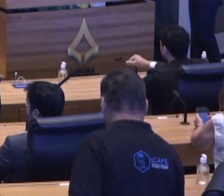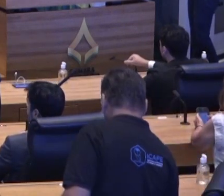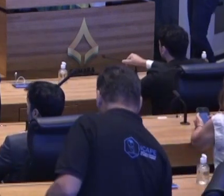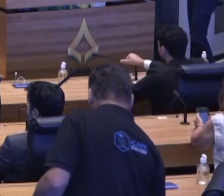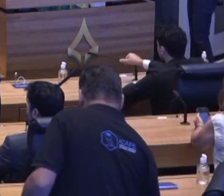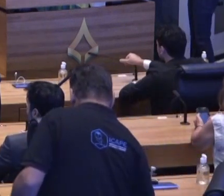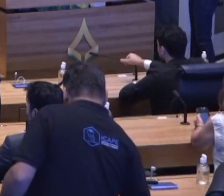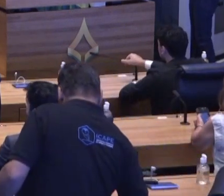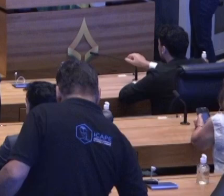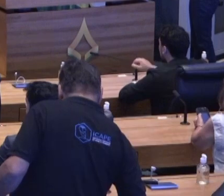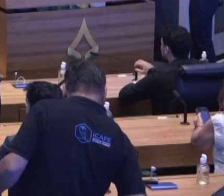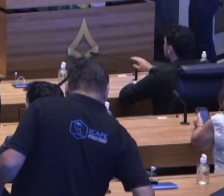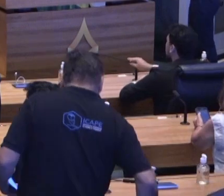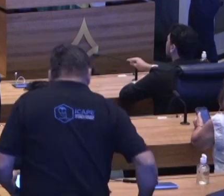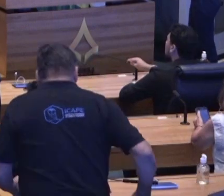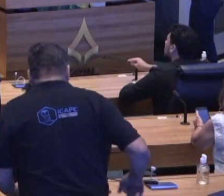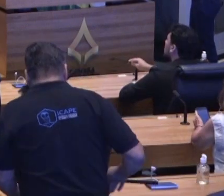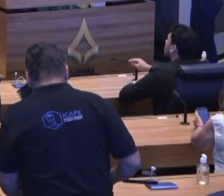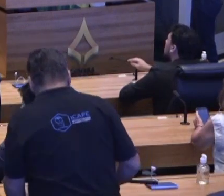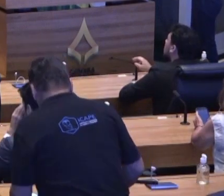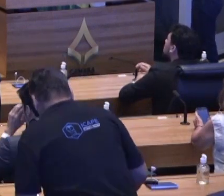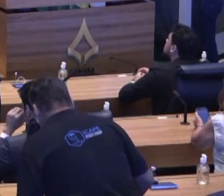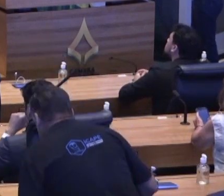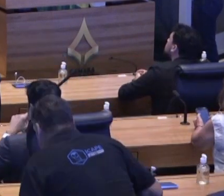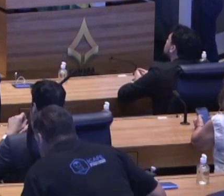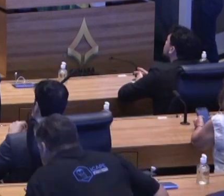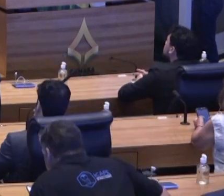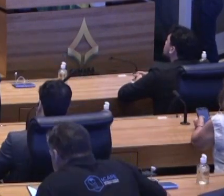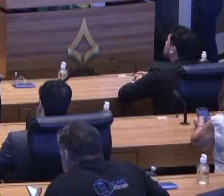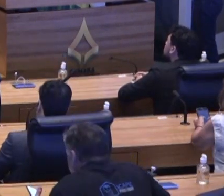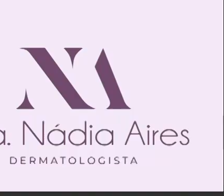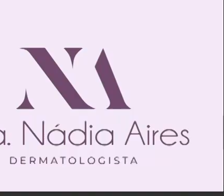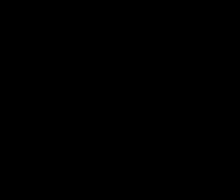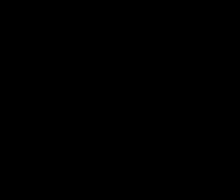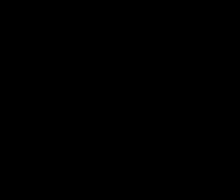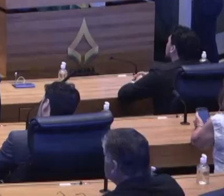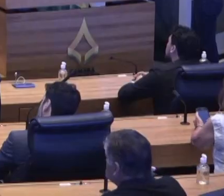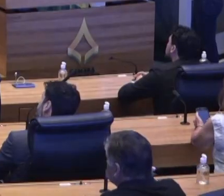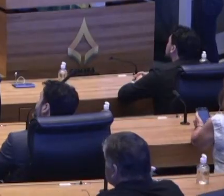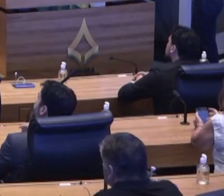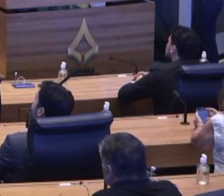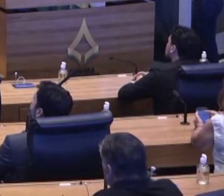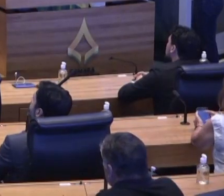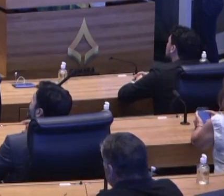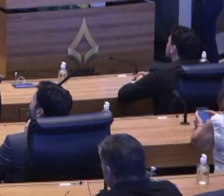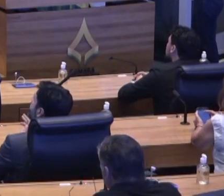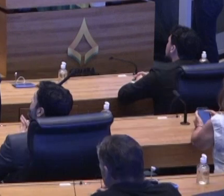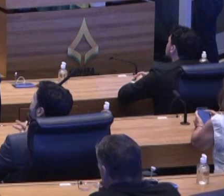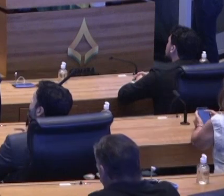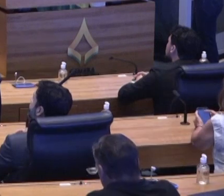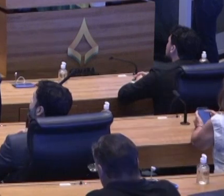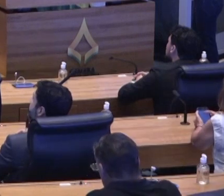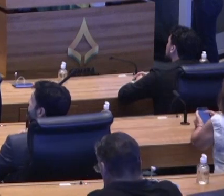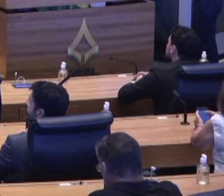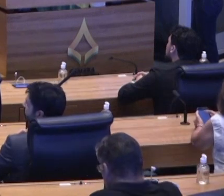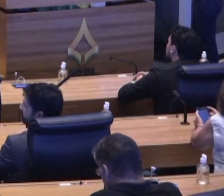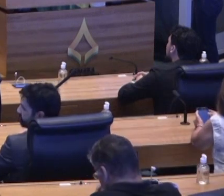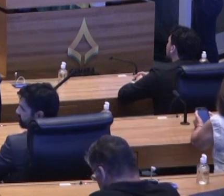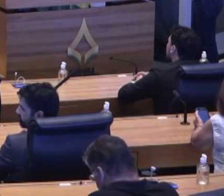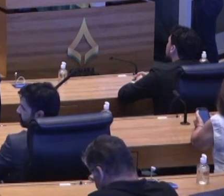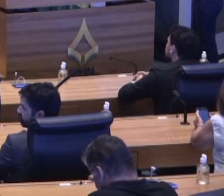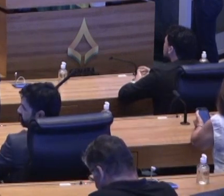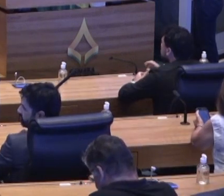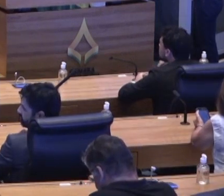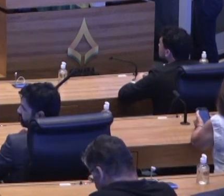e o fortalecimento do enfrentamento, diagnóstico, acompanhamento de algumas doenças, especificamente doenças mais